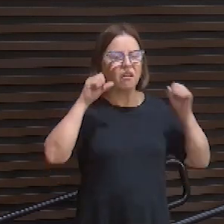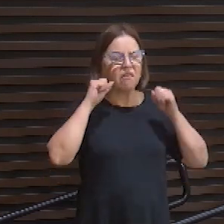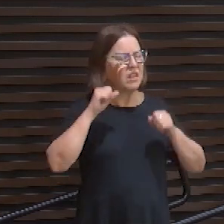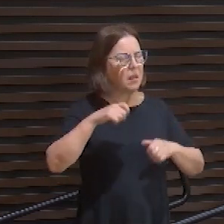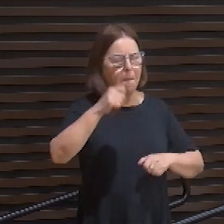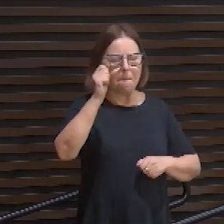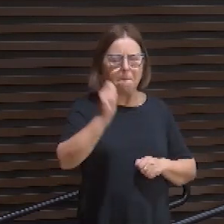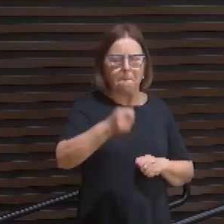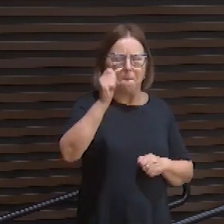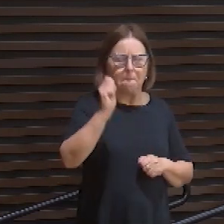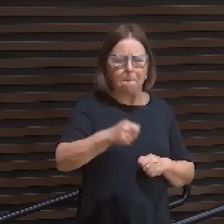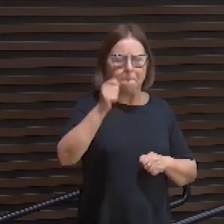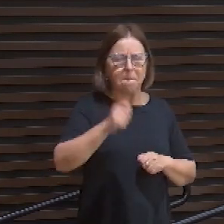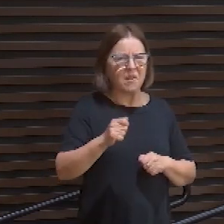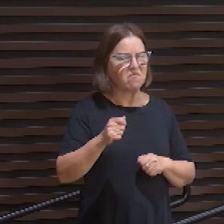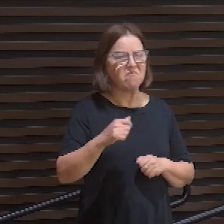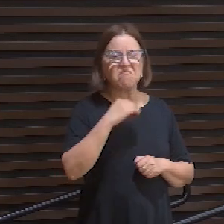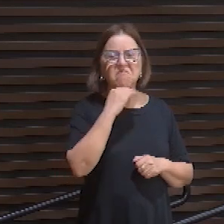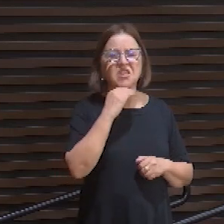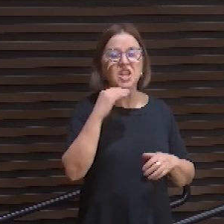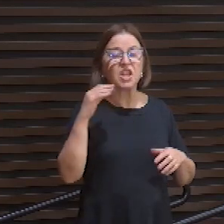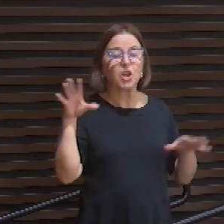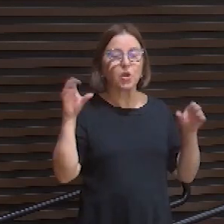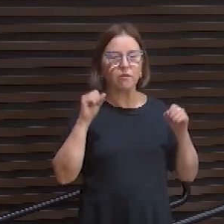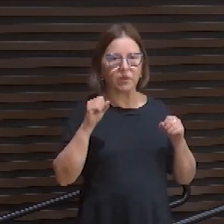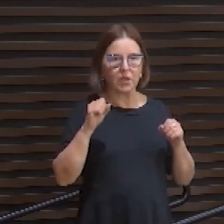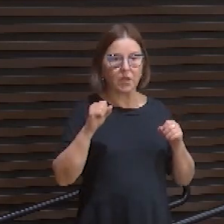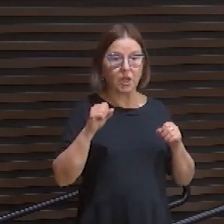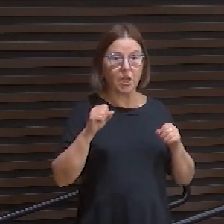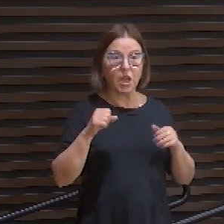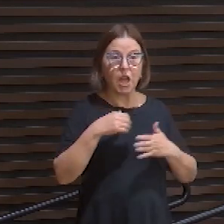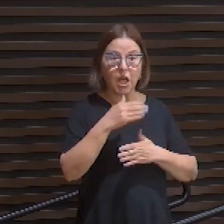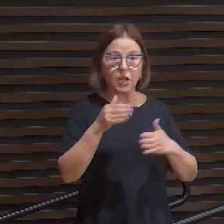Todas elas foram cortadas fora. Onde?